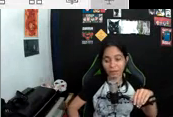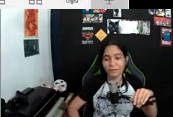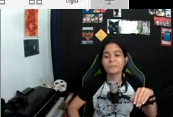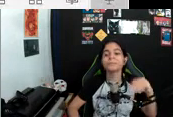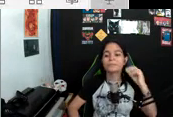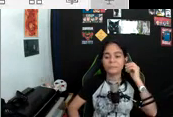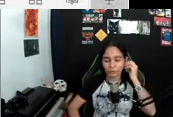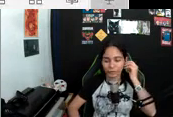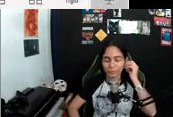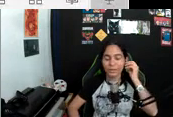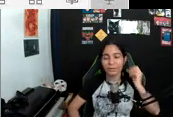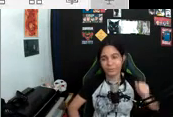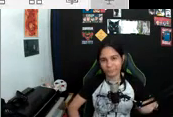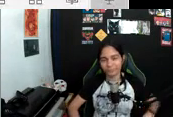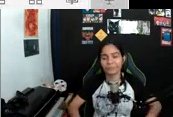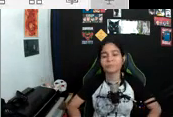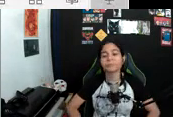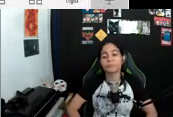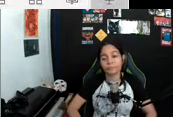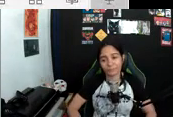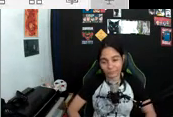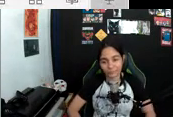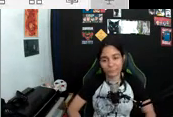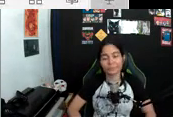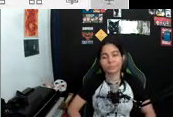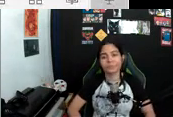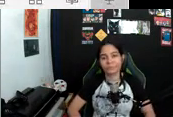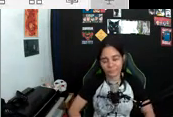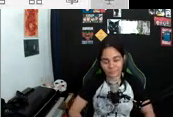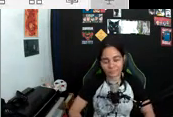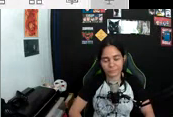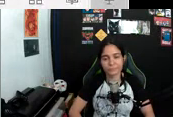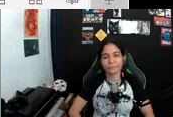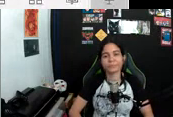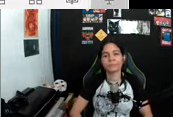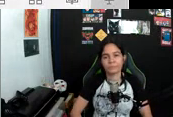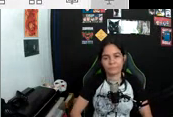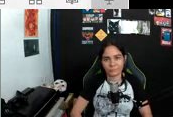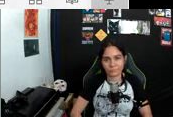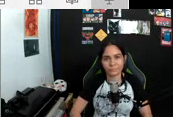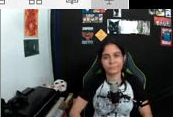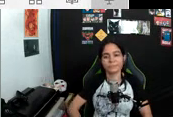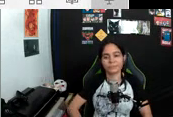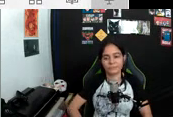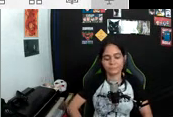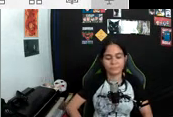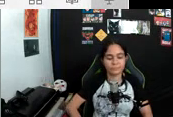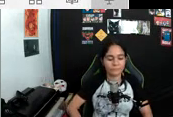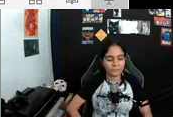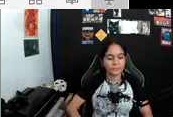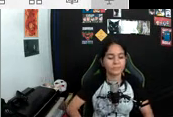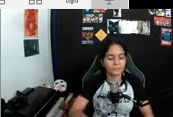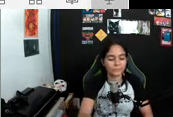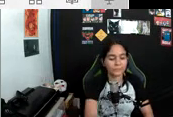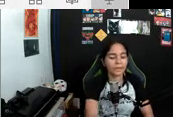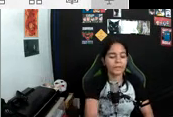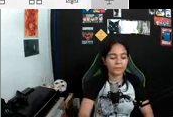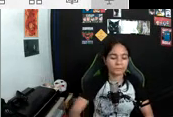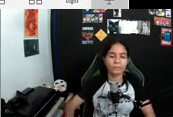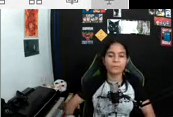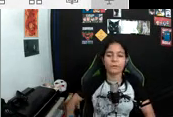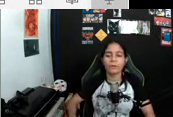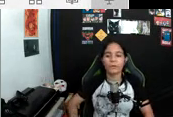se der errado? Justamente. O primeiro a sair de linha é o médico. Aí ele vai dizer, e por que você não disse?